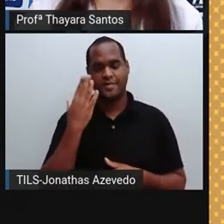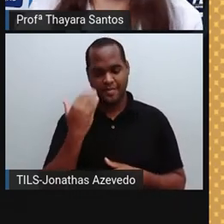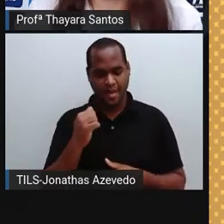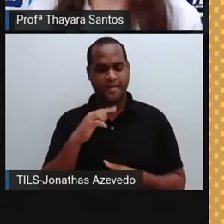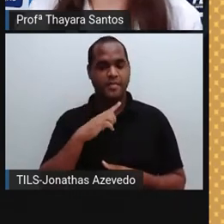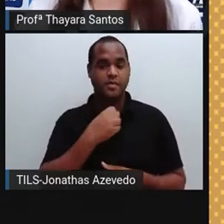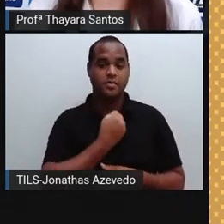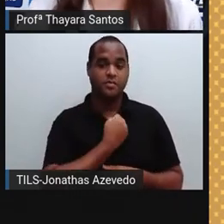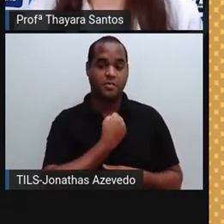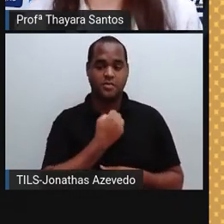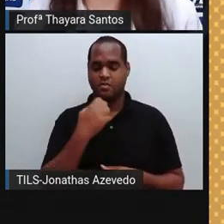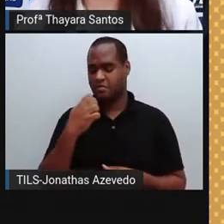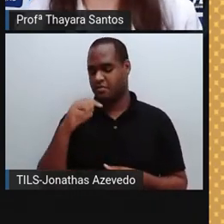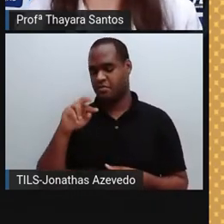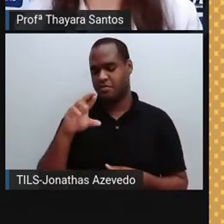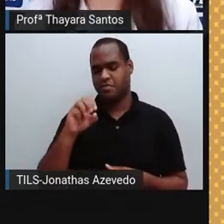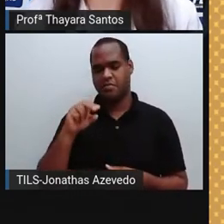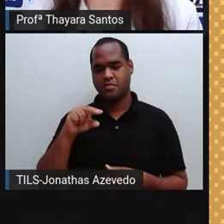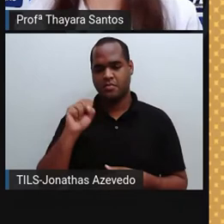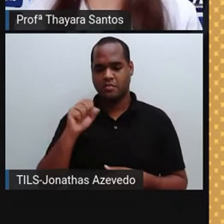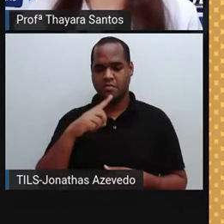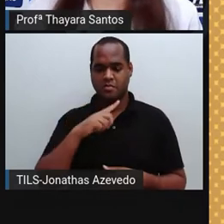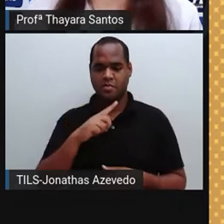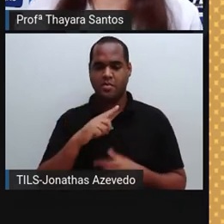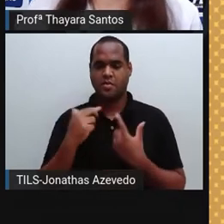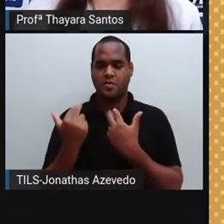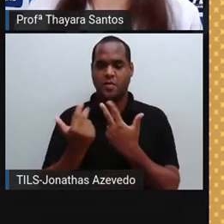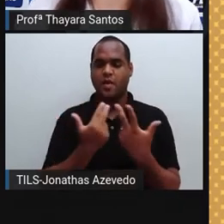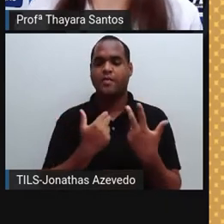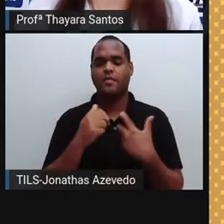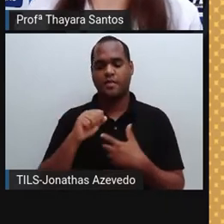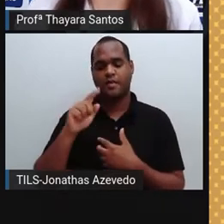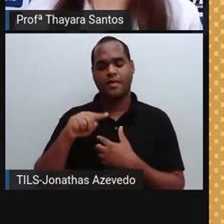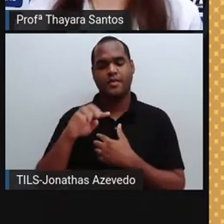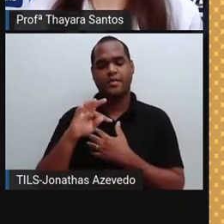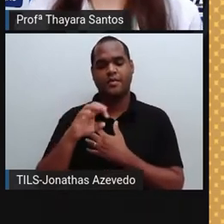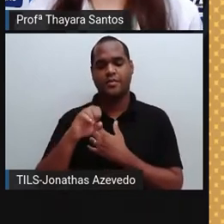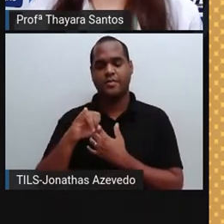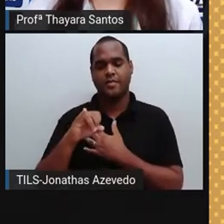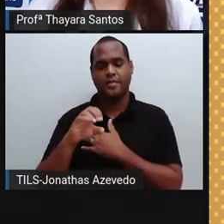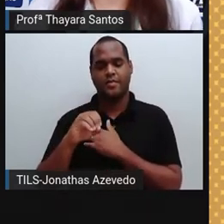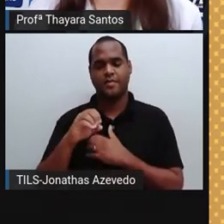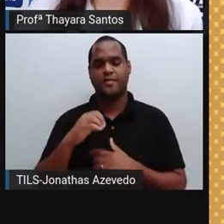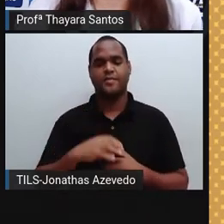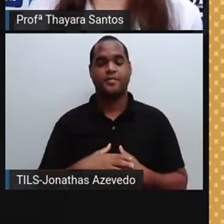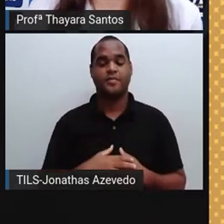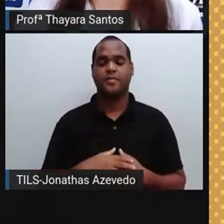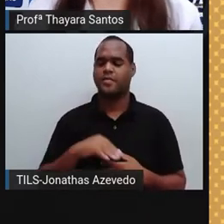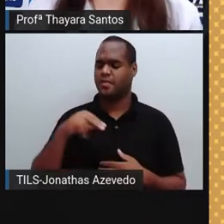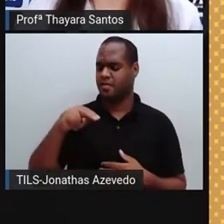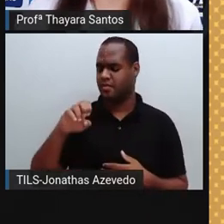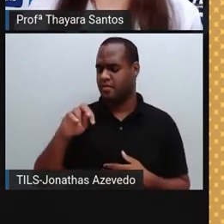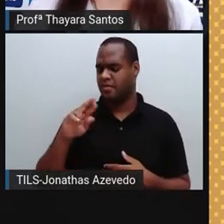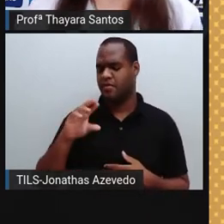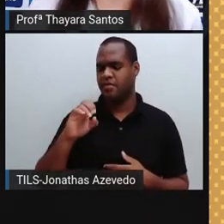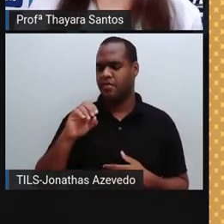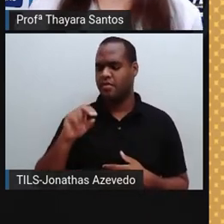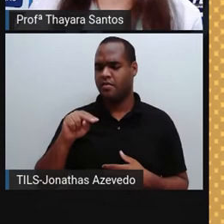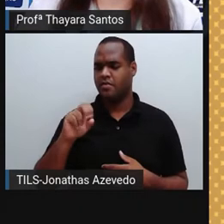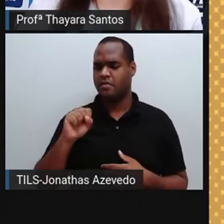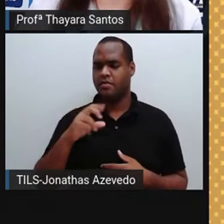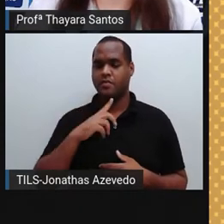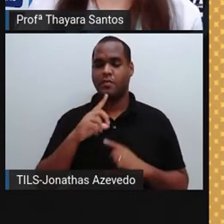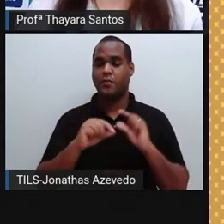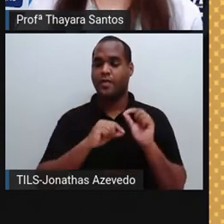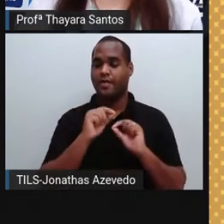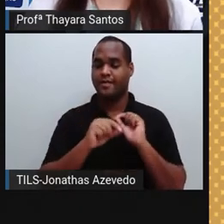igual ao número de elétrons, que também vai ser igual ao número atômico, então 16 novamente. E o número de nêutrons, a gente tem que fazer aquela